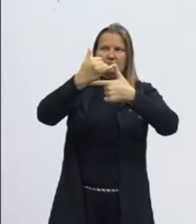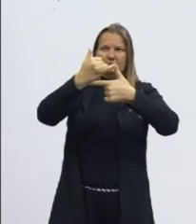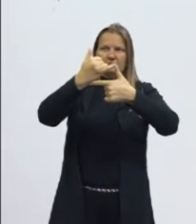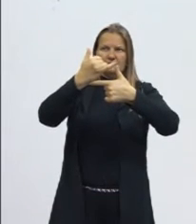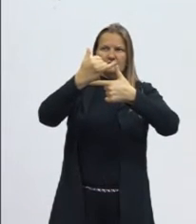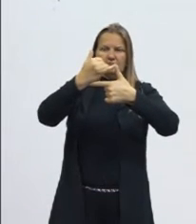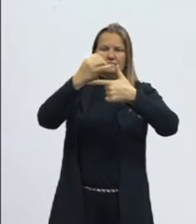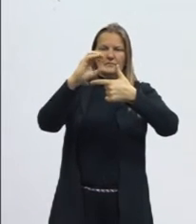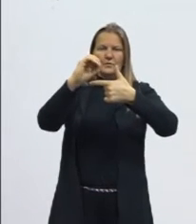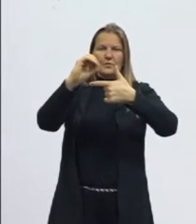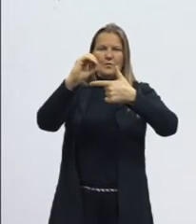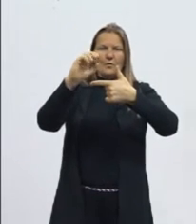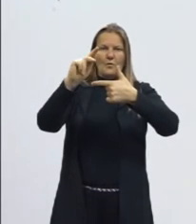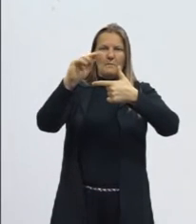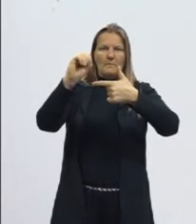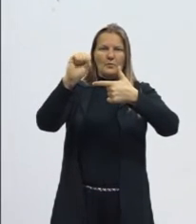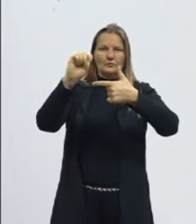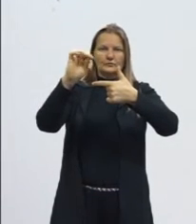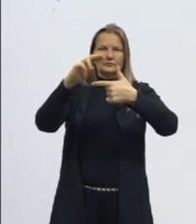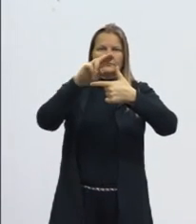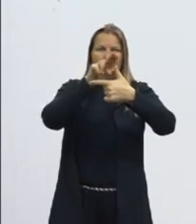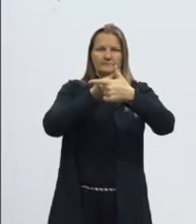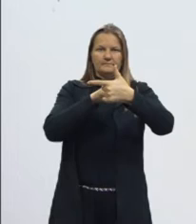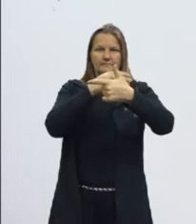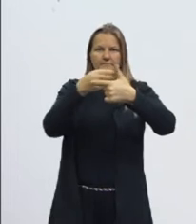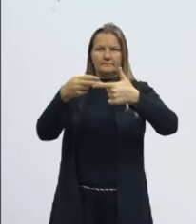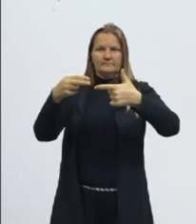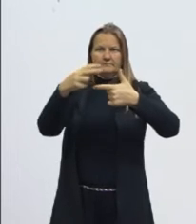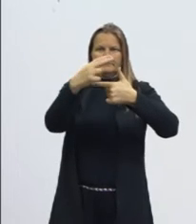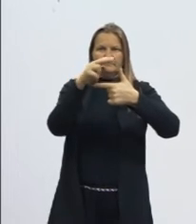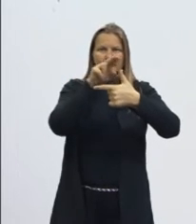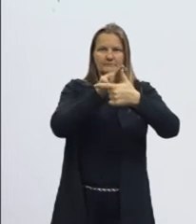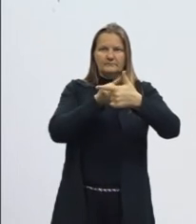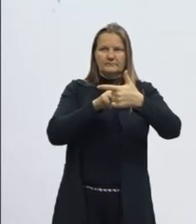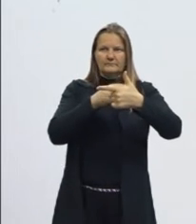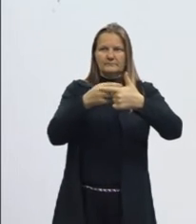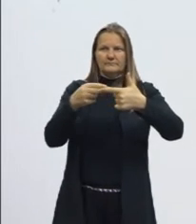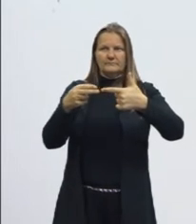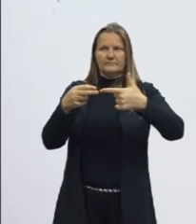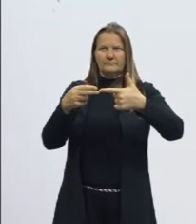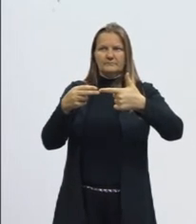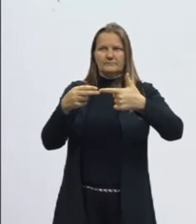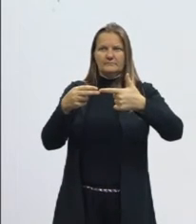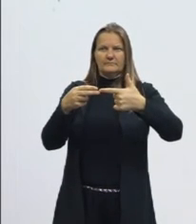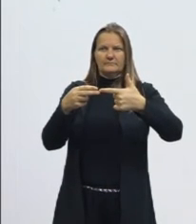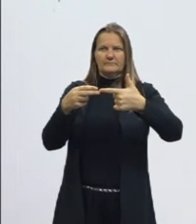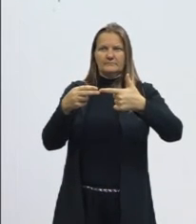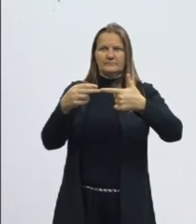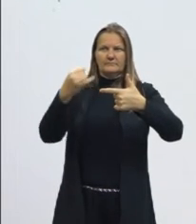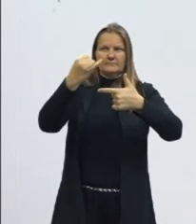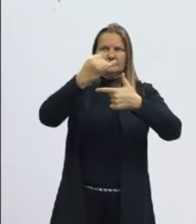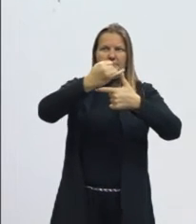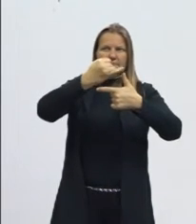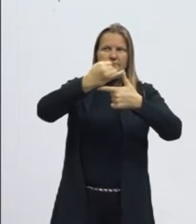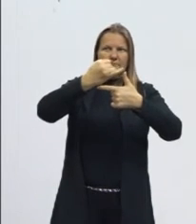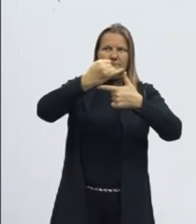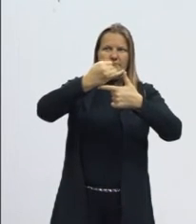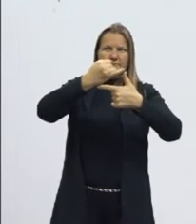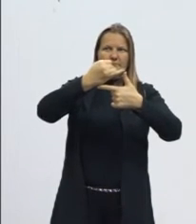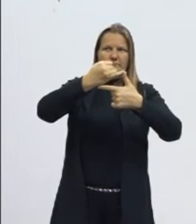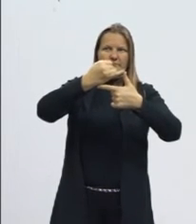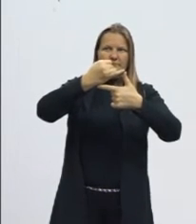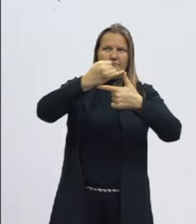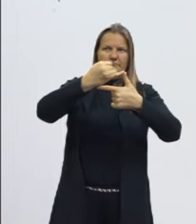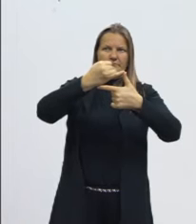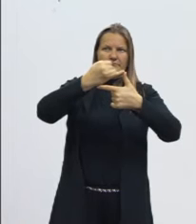oposto e aqui né esse traço aqui é que vai justamente ficar oposto né